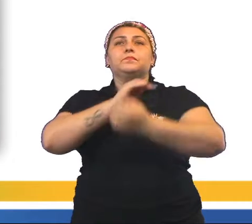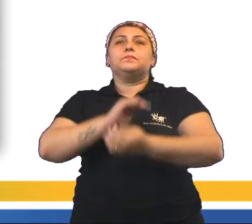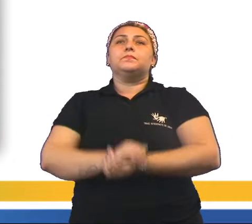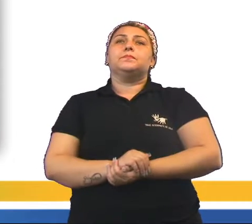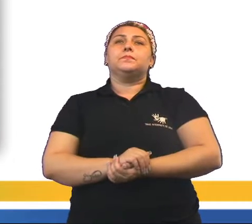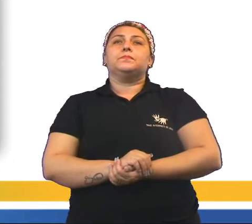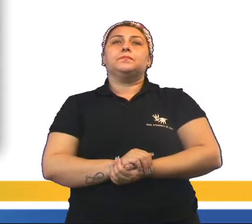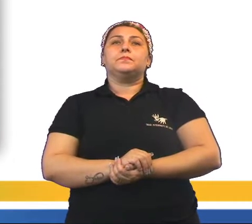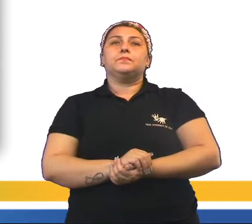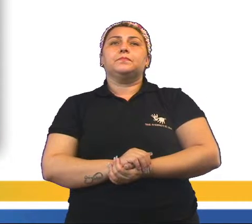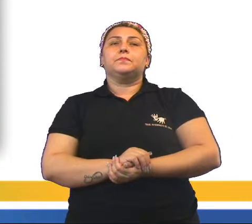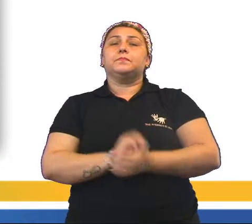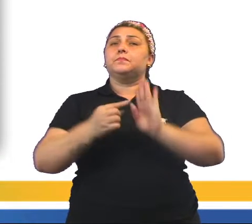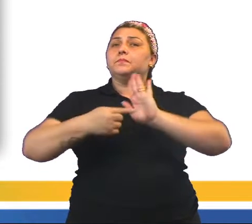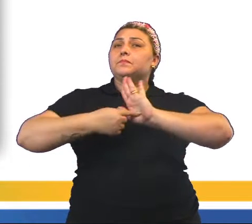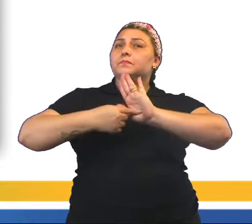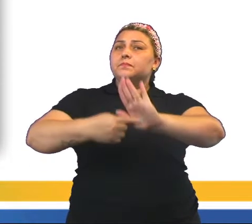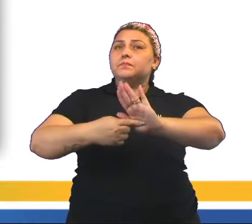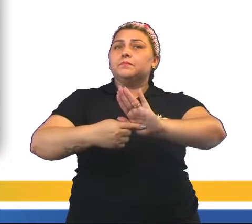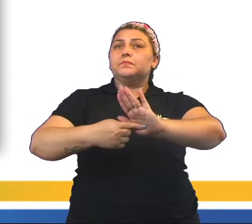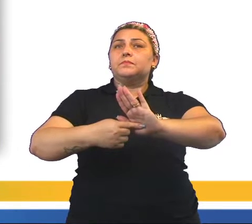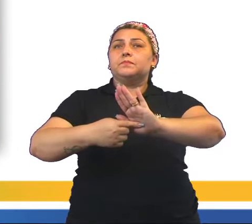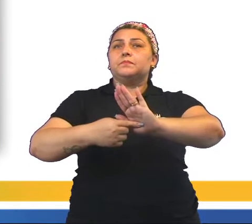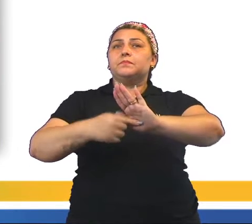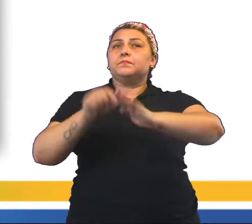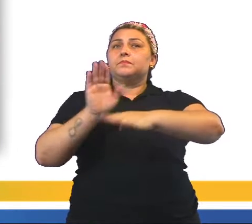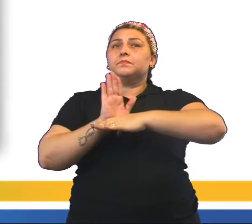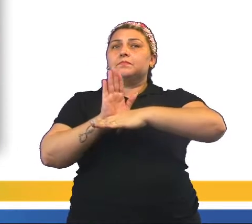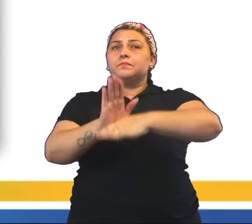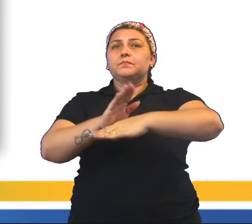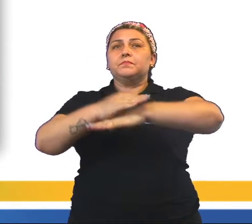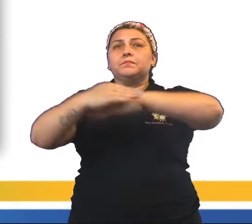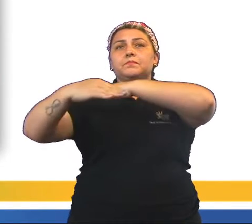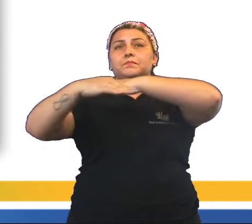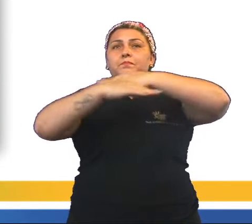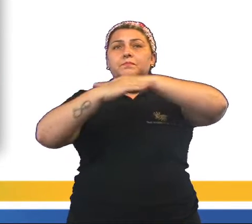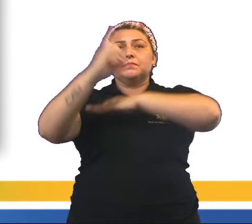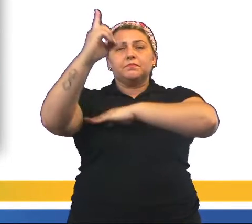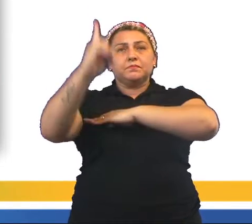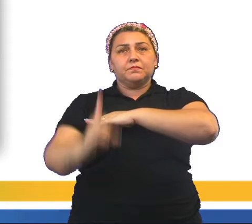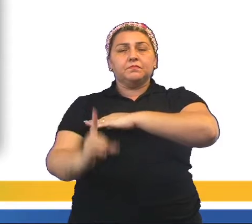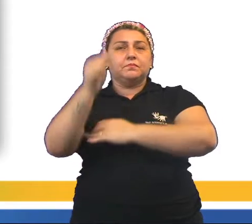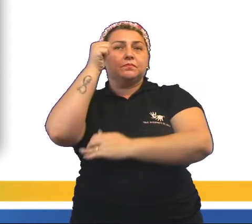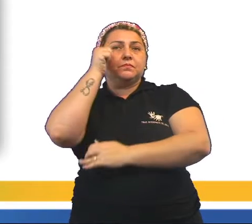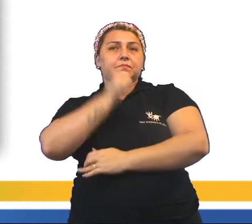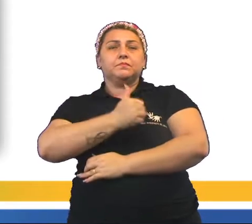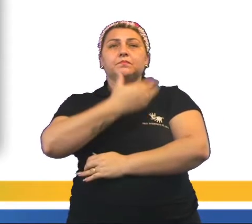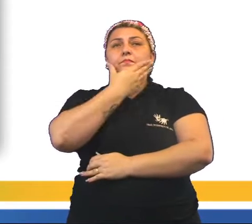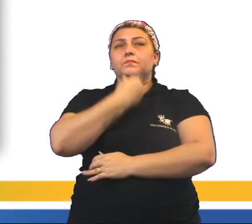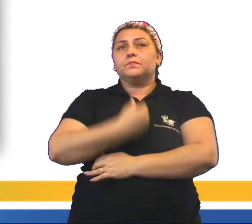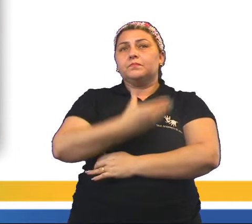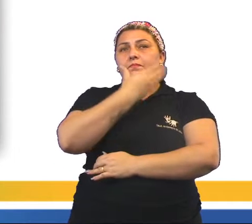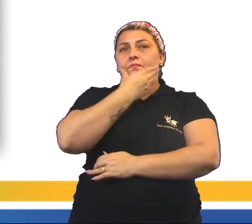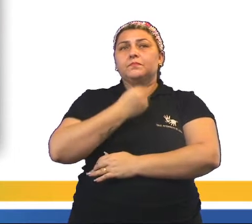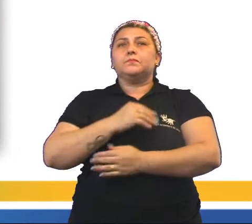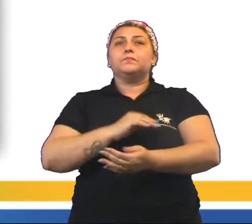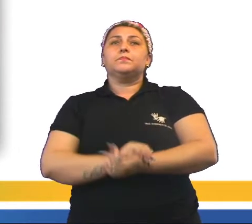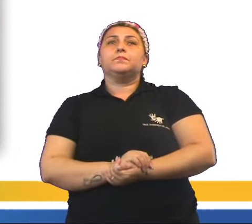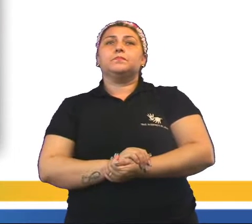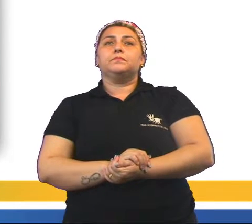cujos preceitos indicam e defendem a igualdade de direitos entre homens e